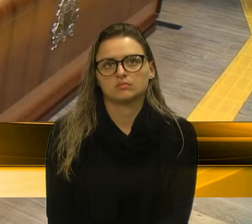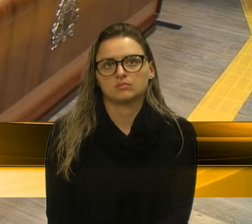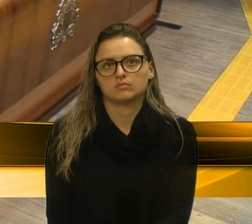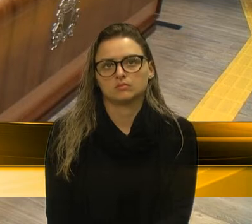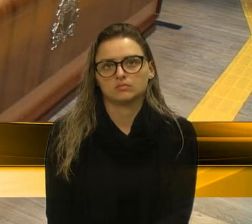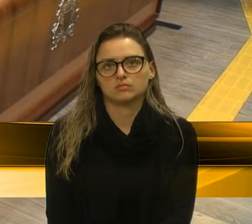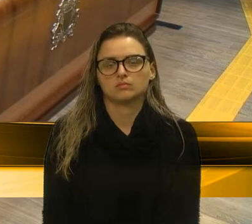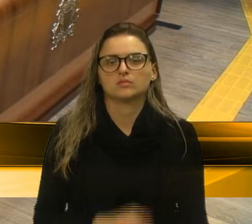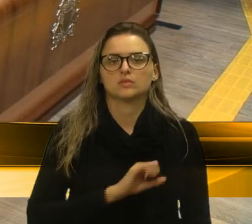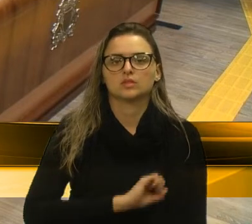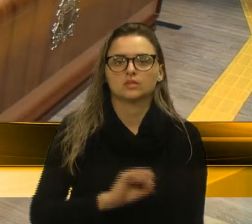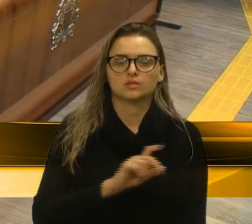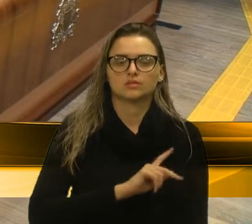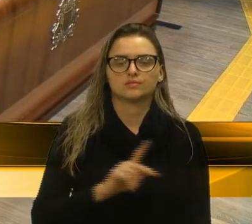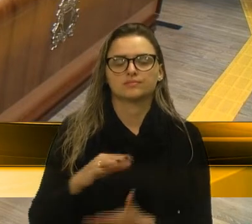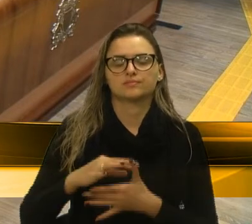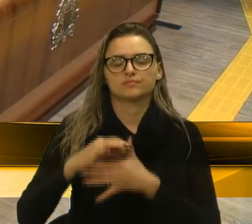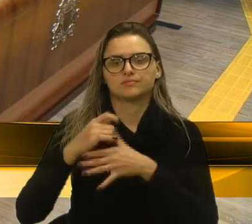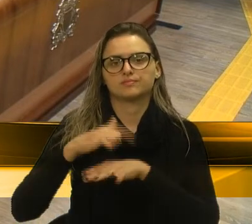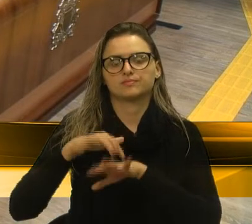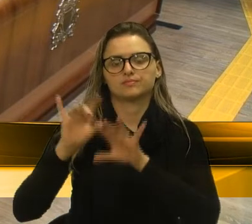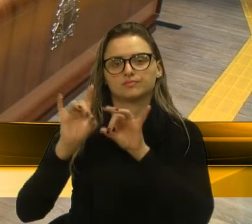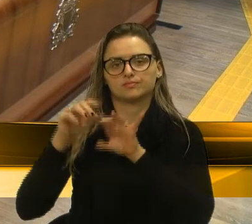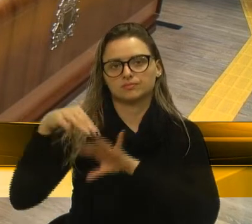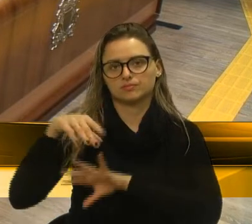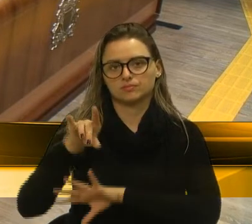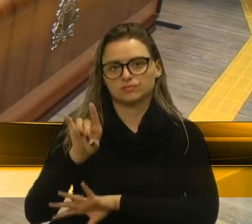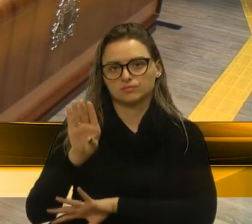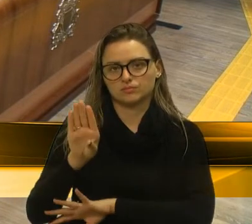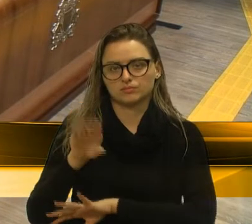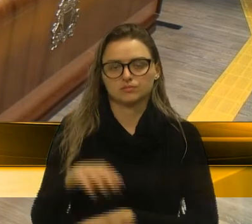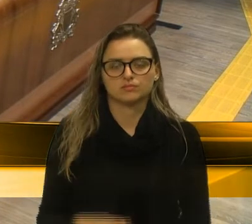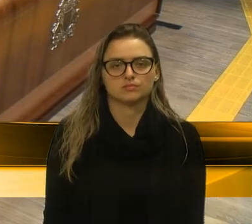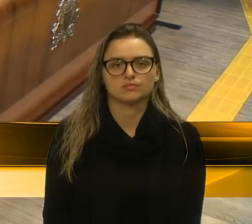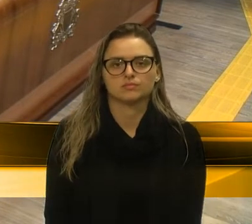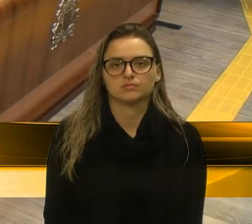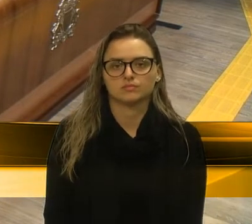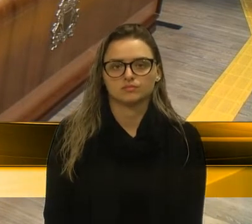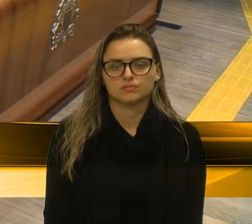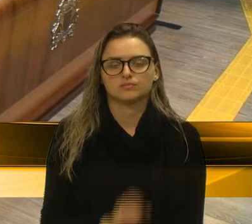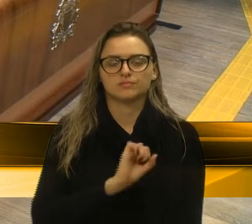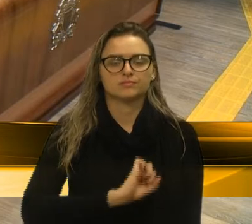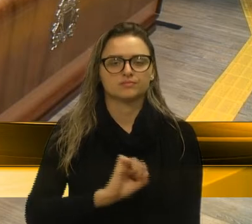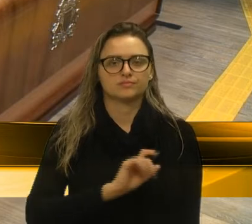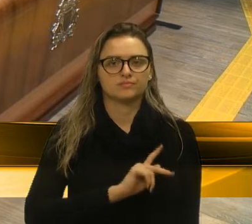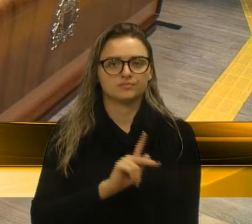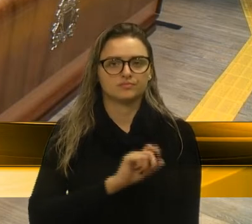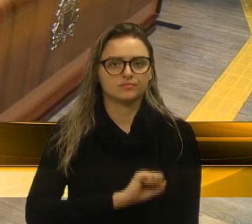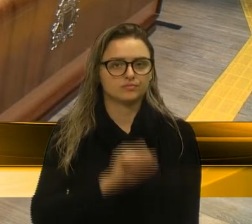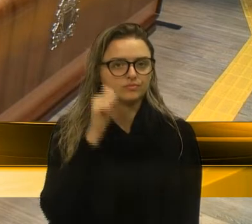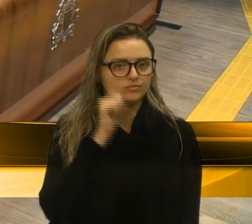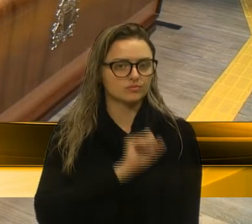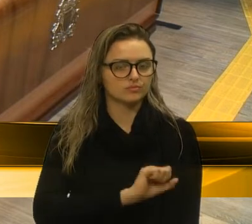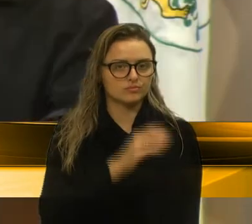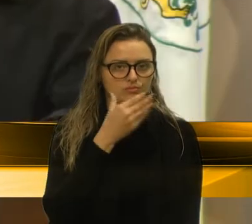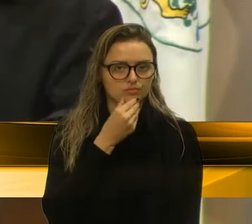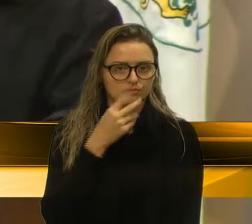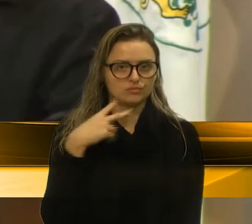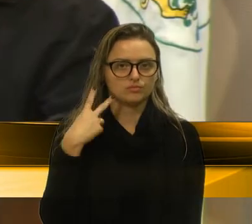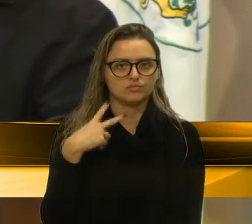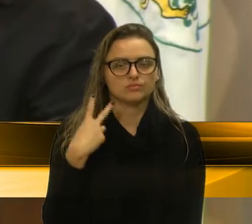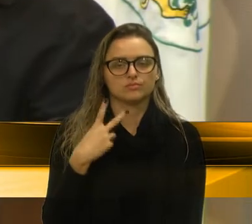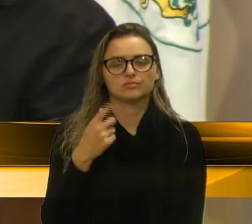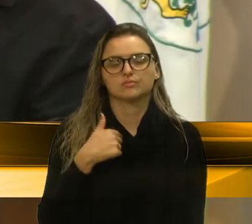Senhor presidente, uma declaração de líder à bancada do MDB, por favor. Senhor presidente, senhoras e senhores vereadores,